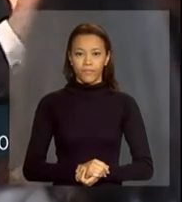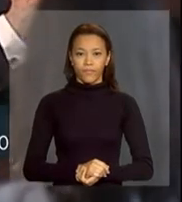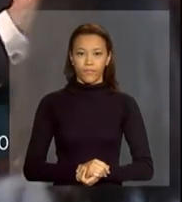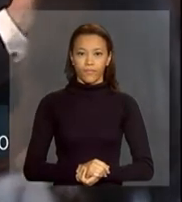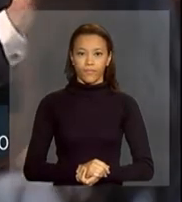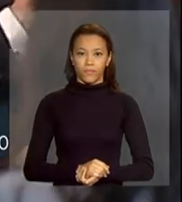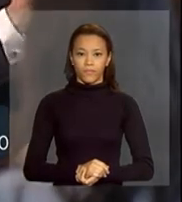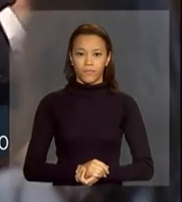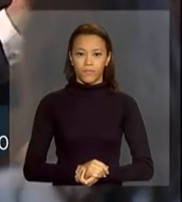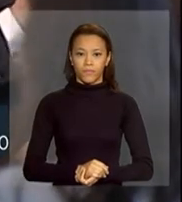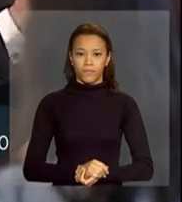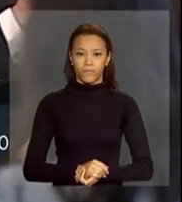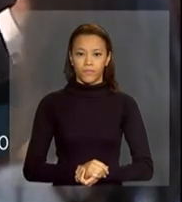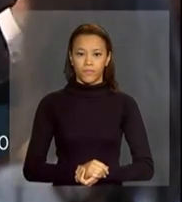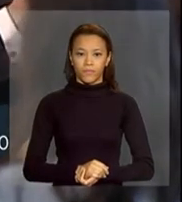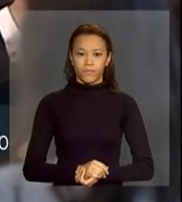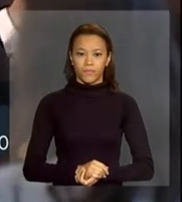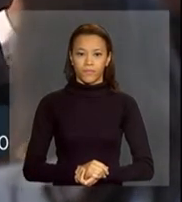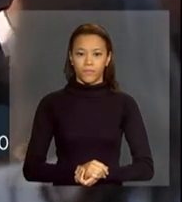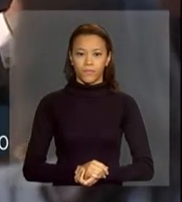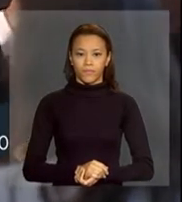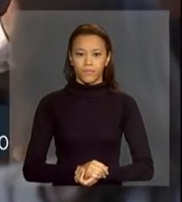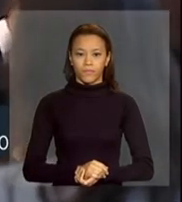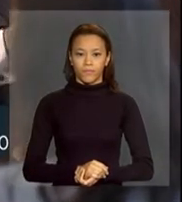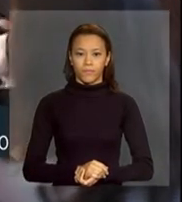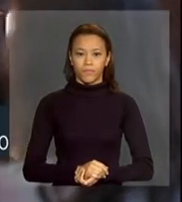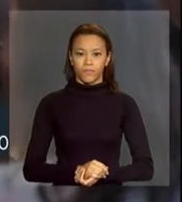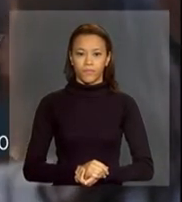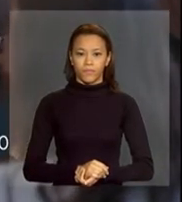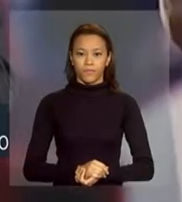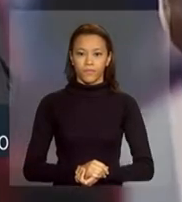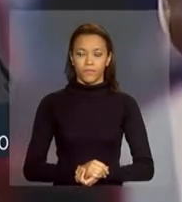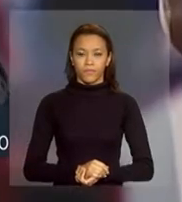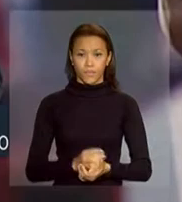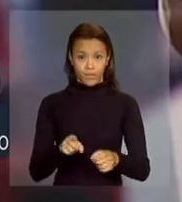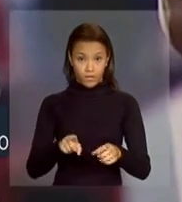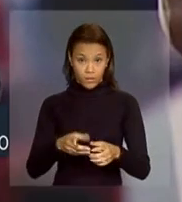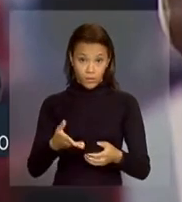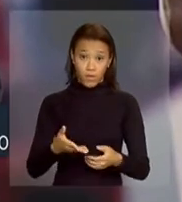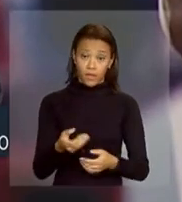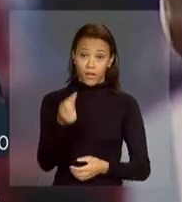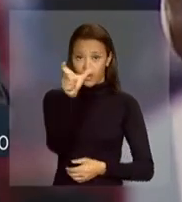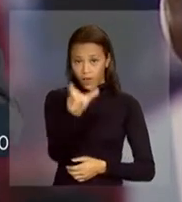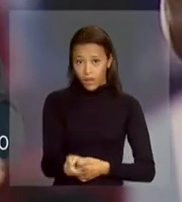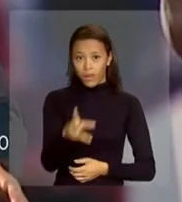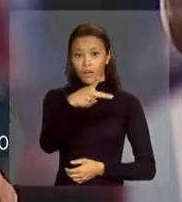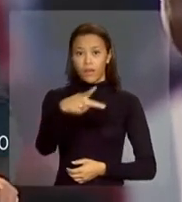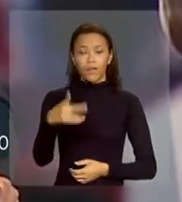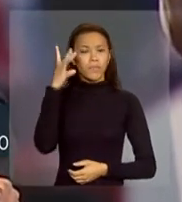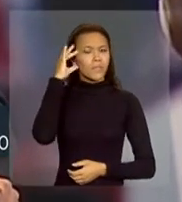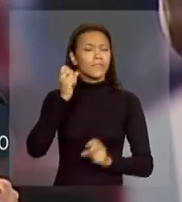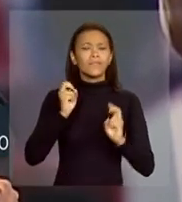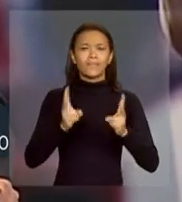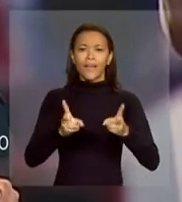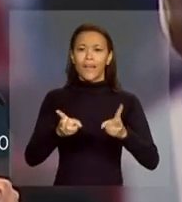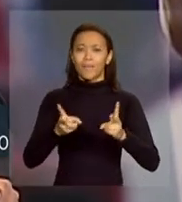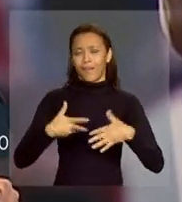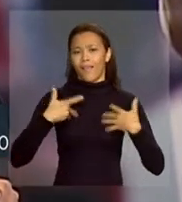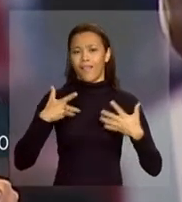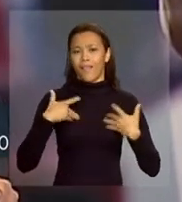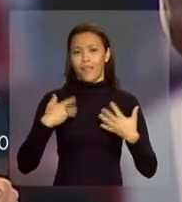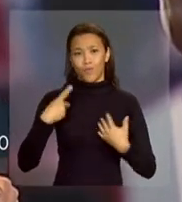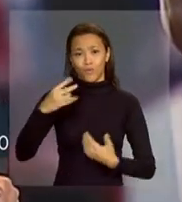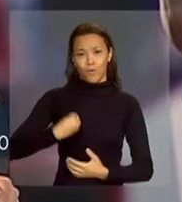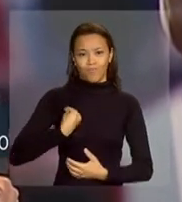E aí a a a presidenta sempre nos alegra com a sua